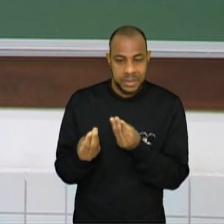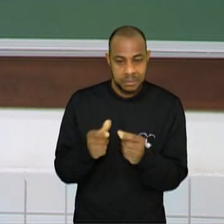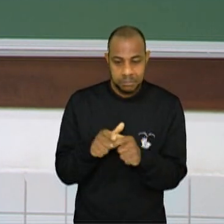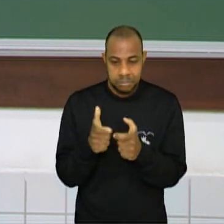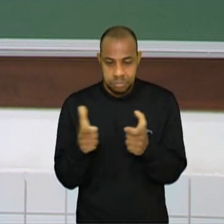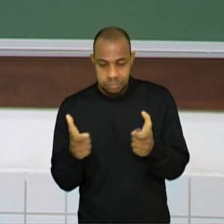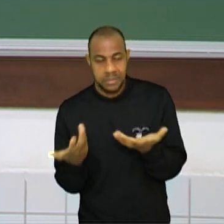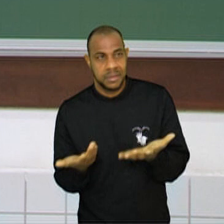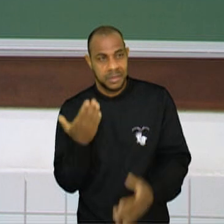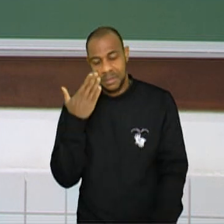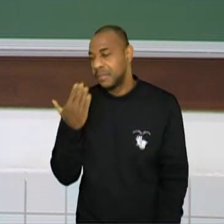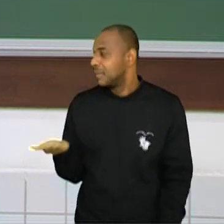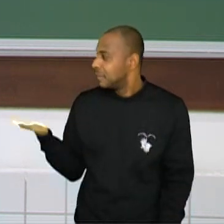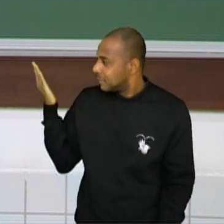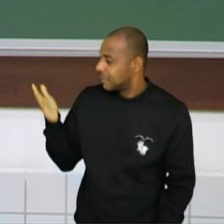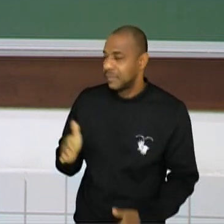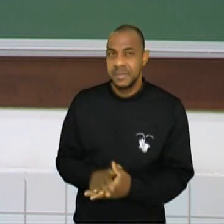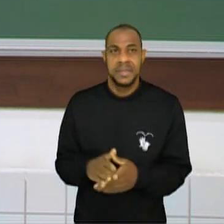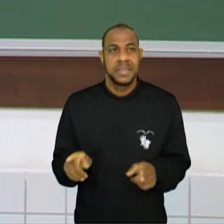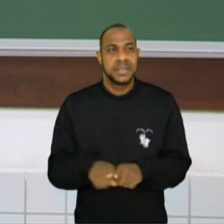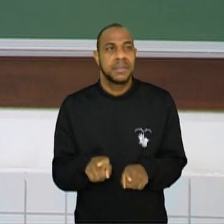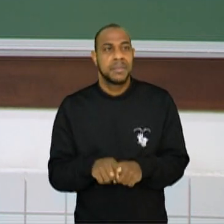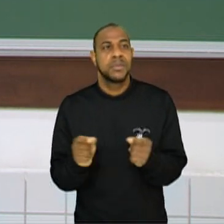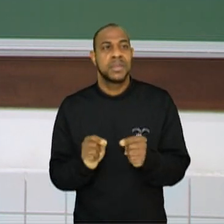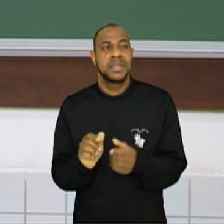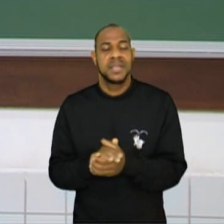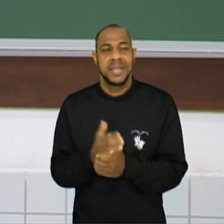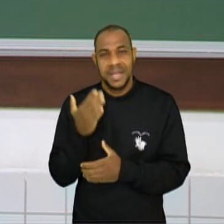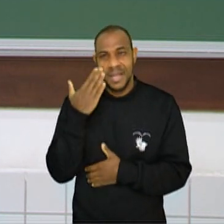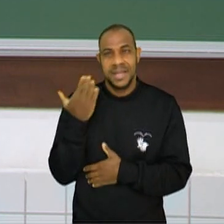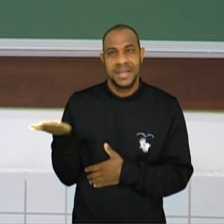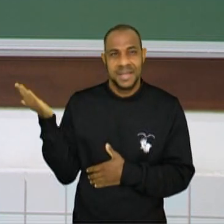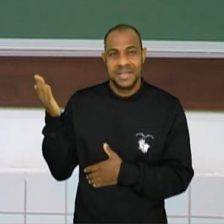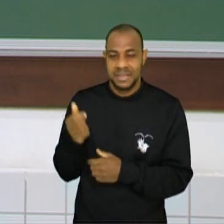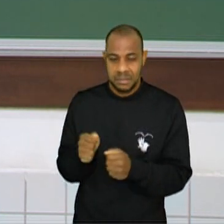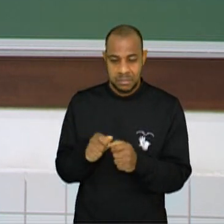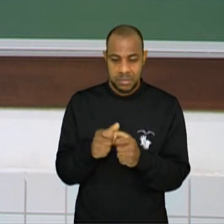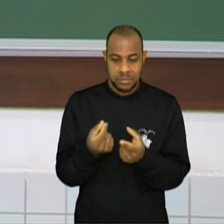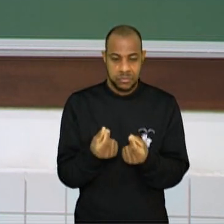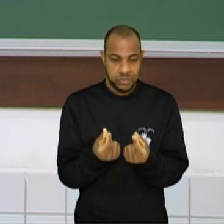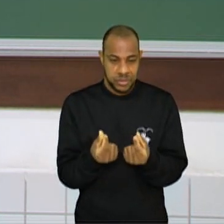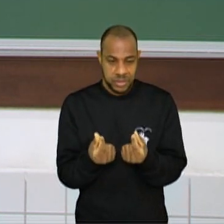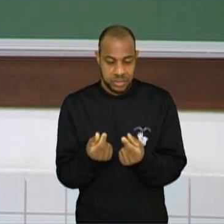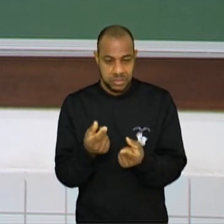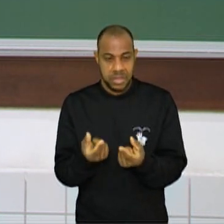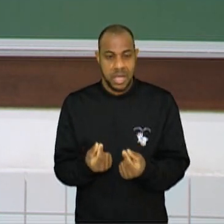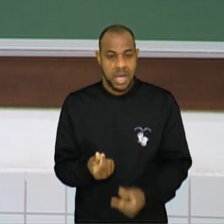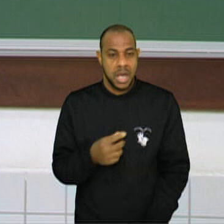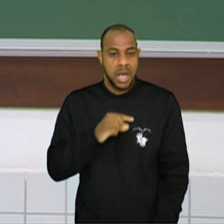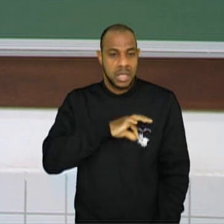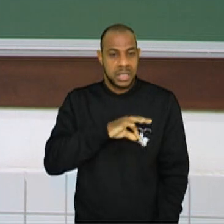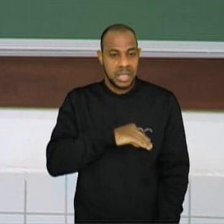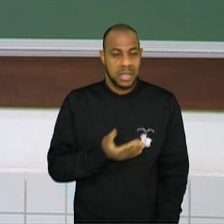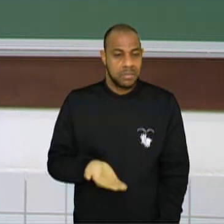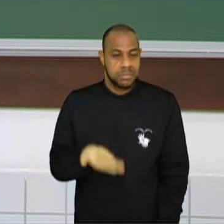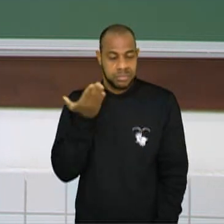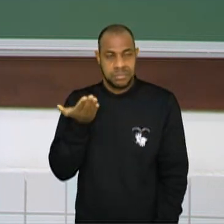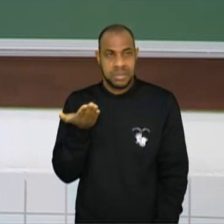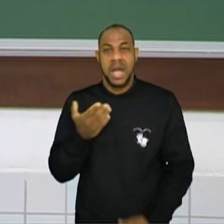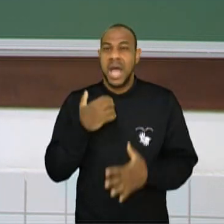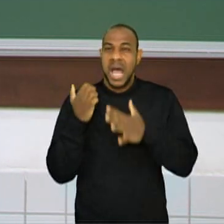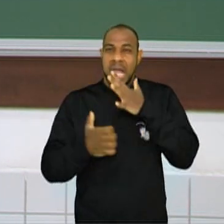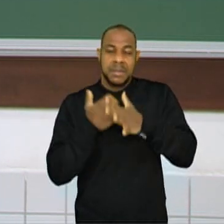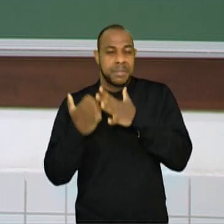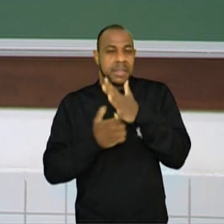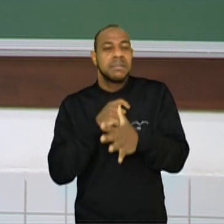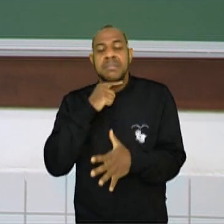por outro lado, o efeito cascata, né? De você aumentar salários por força de lei. Então, mesmo aquelas empresas que não